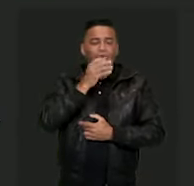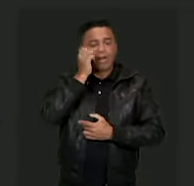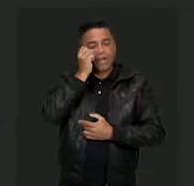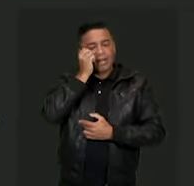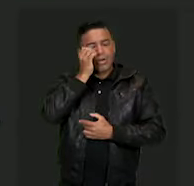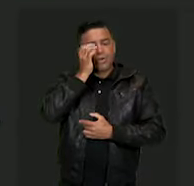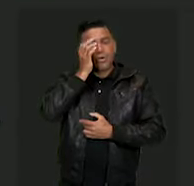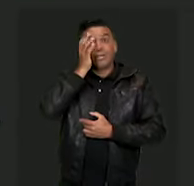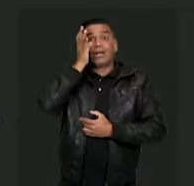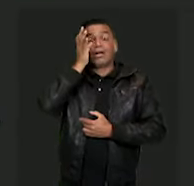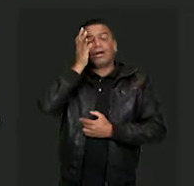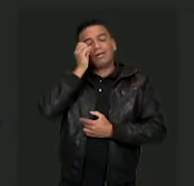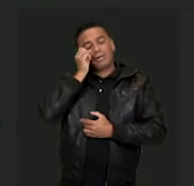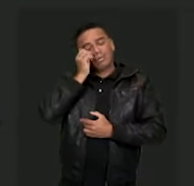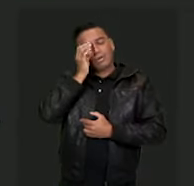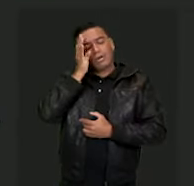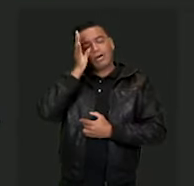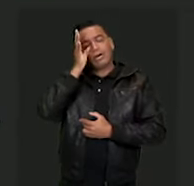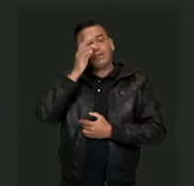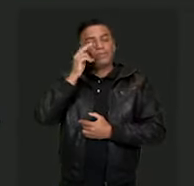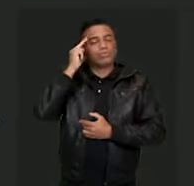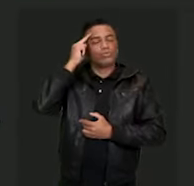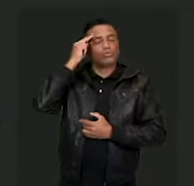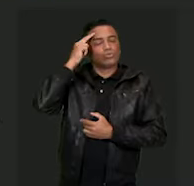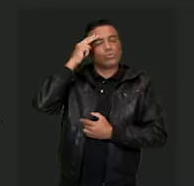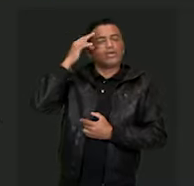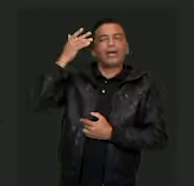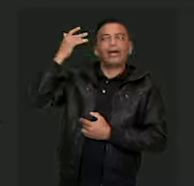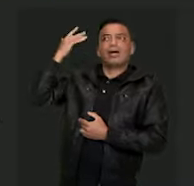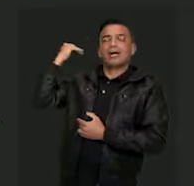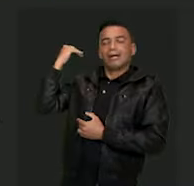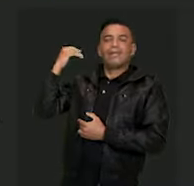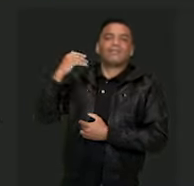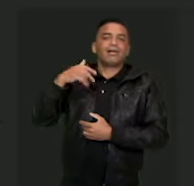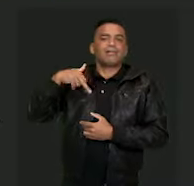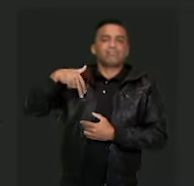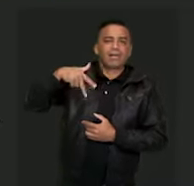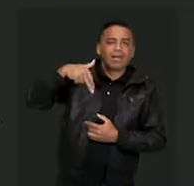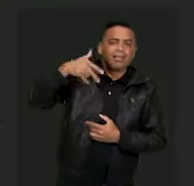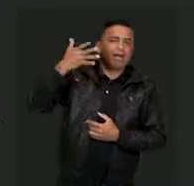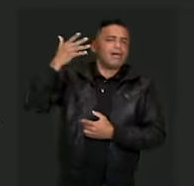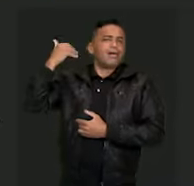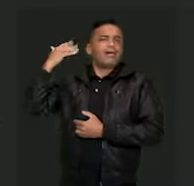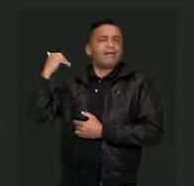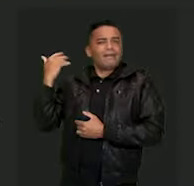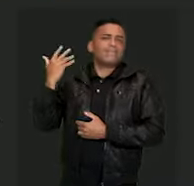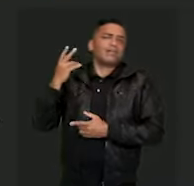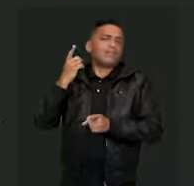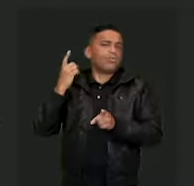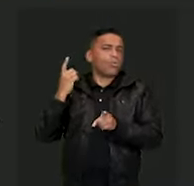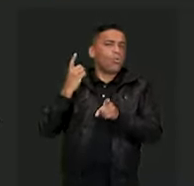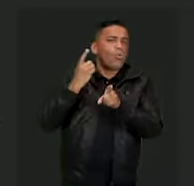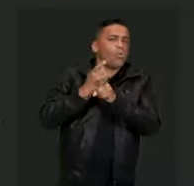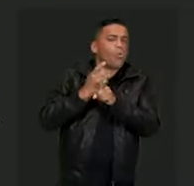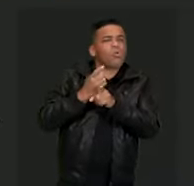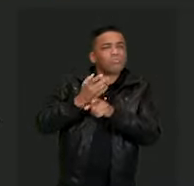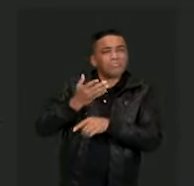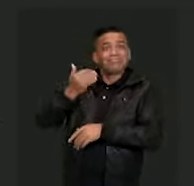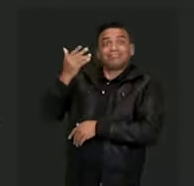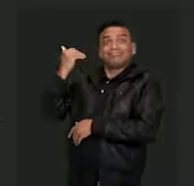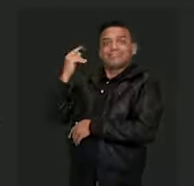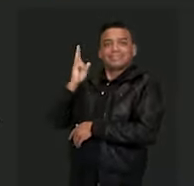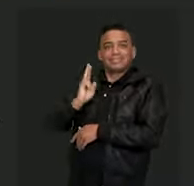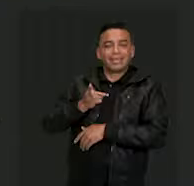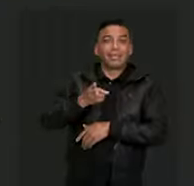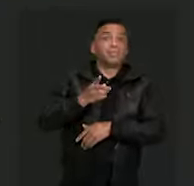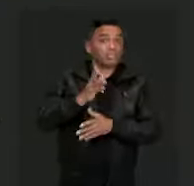não acordou de repente. Sonhava, andava, encontrava. Já o